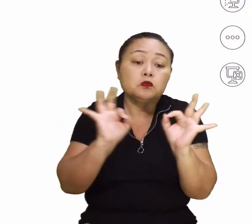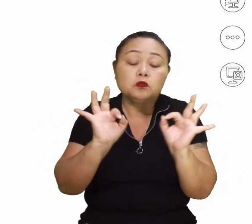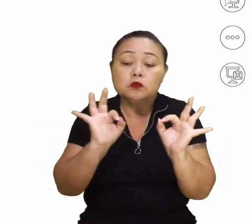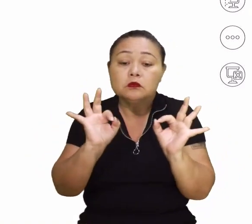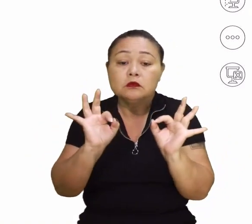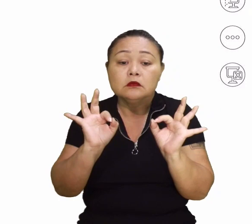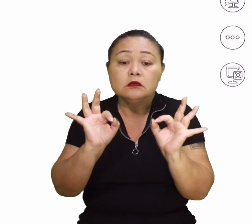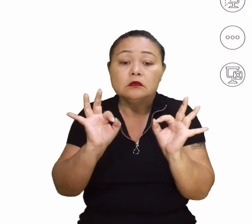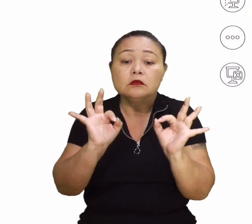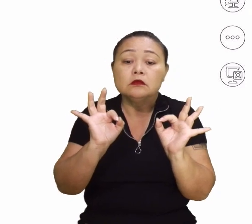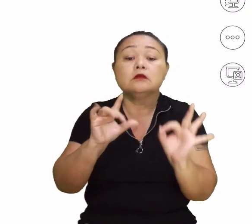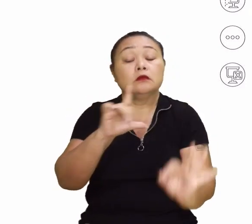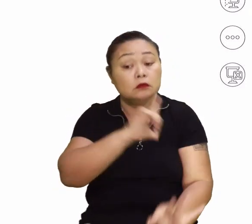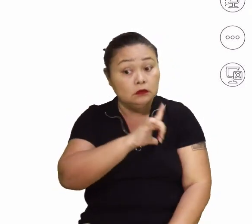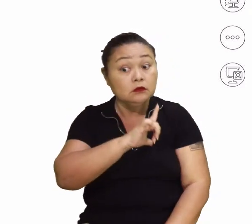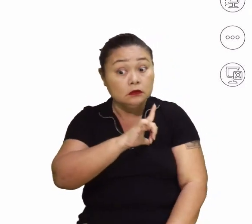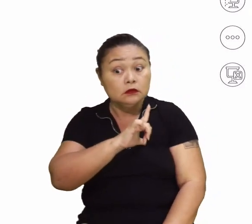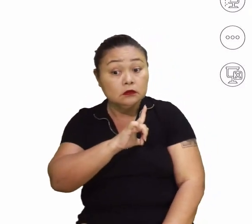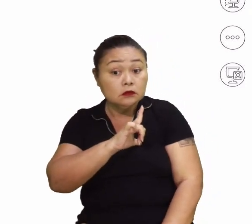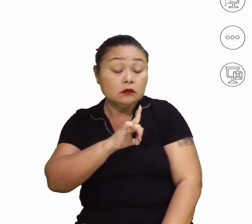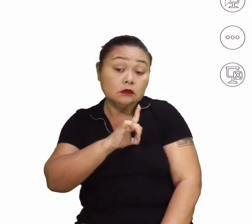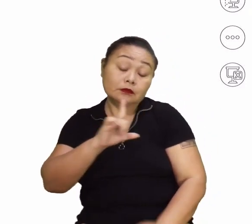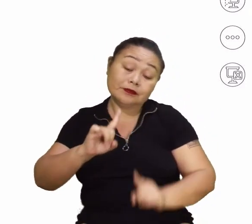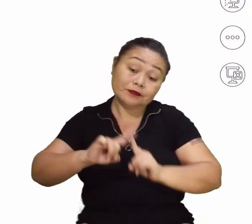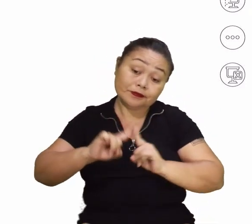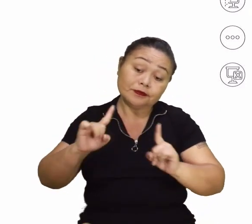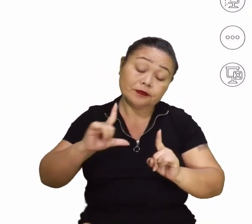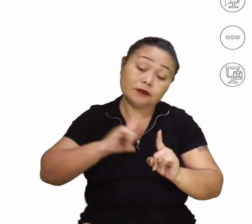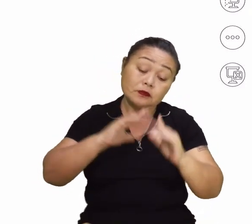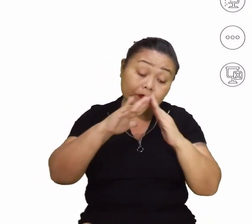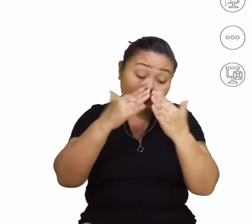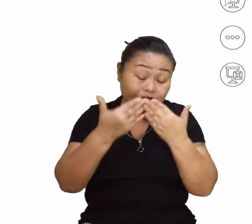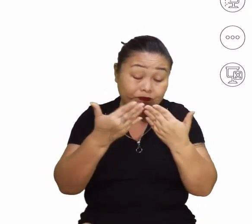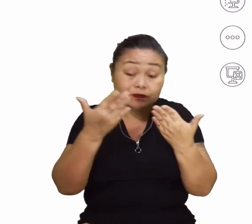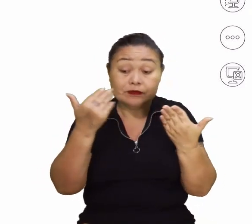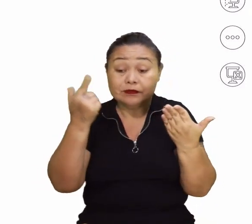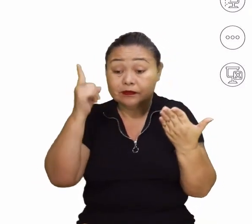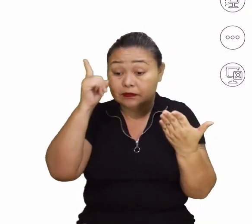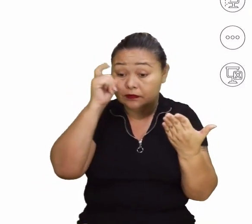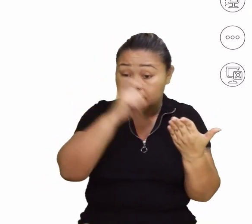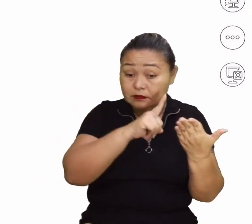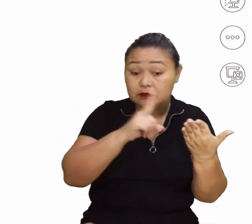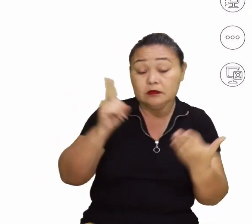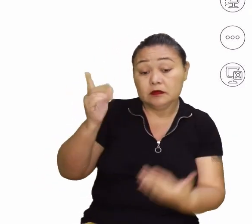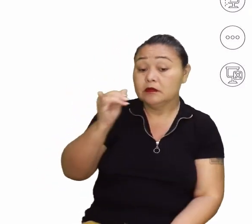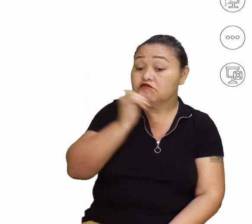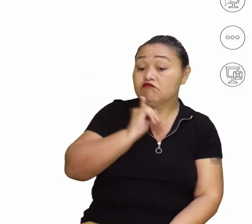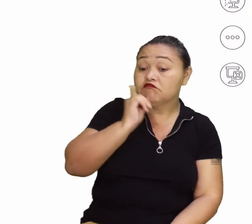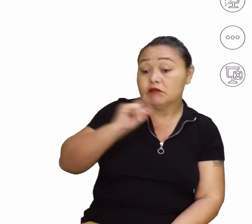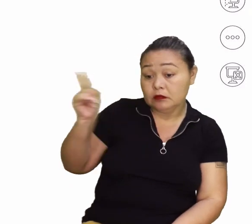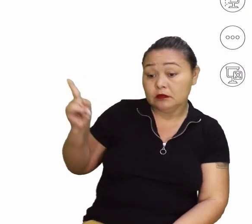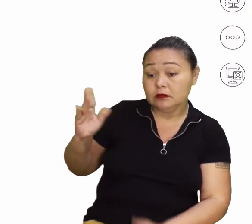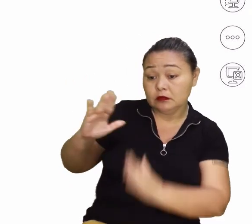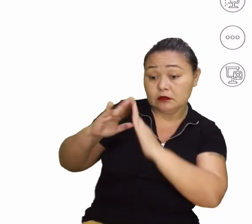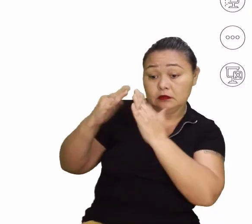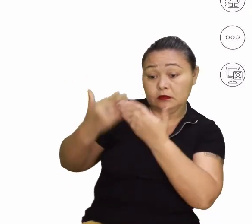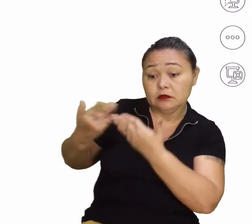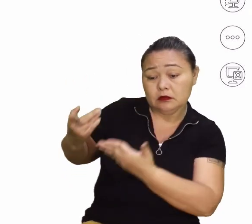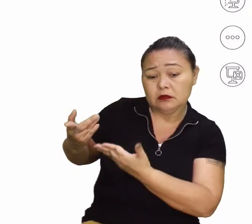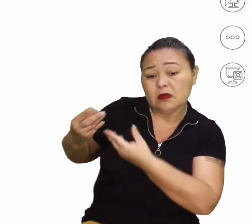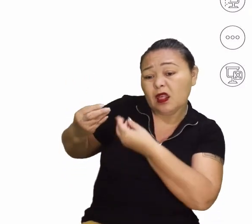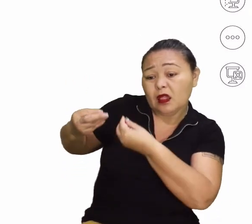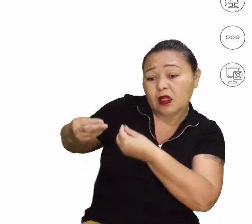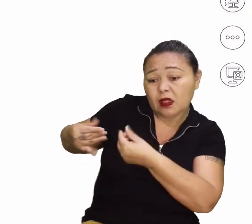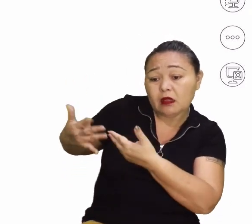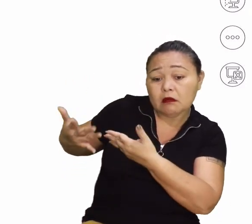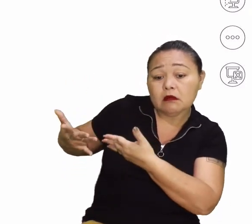comum. Onde existem, funcionam, mas com muita dificuldade. Olha aí um exemplo de uma escola